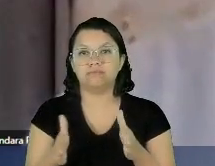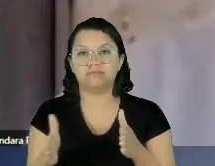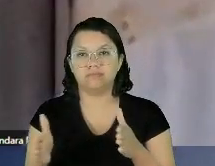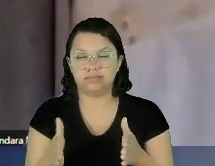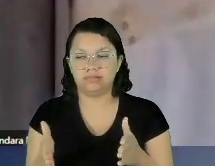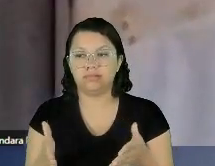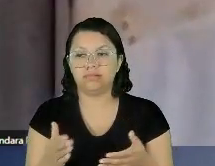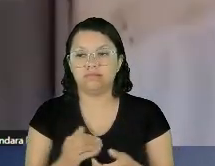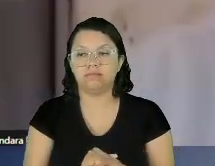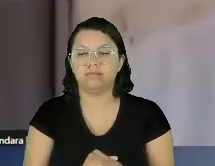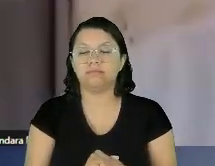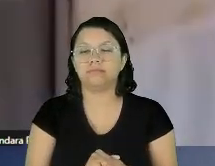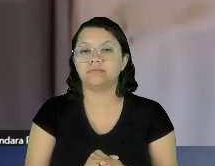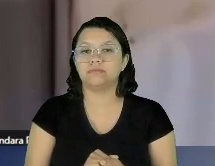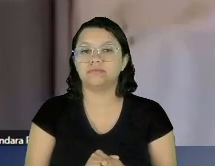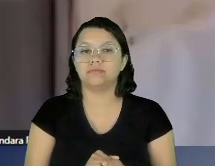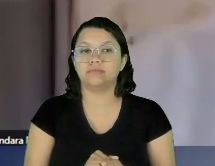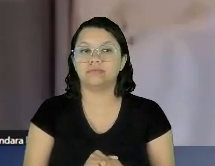uma determinada fase.